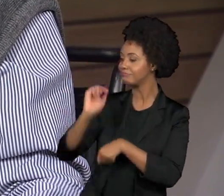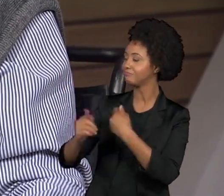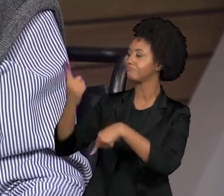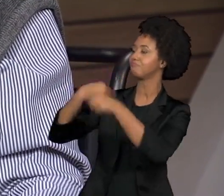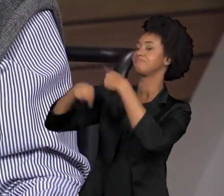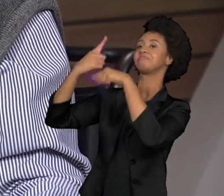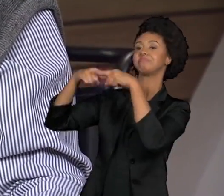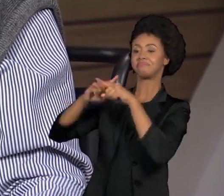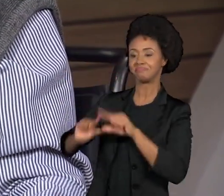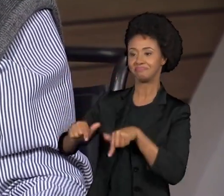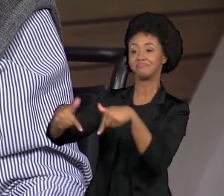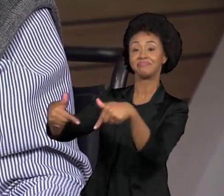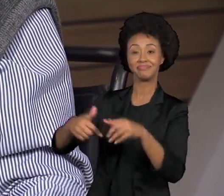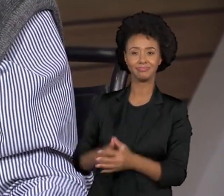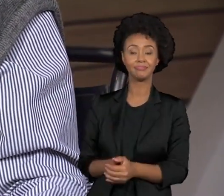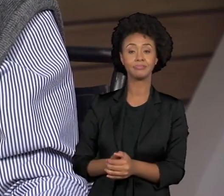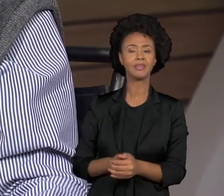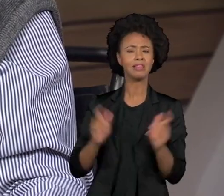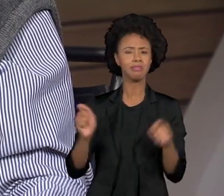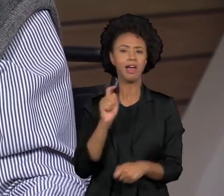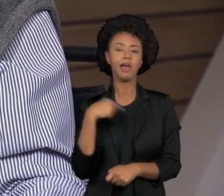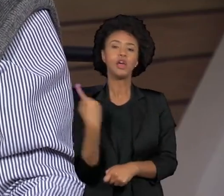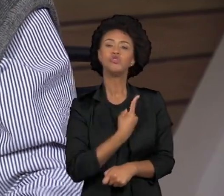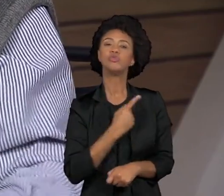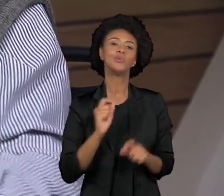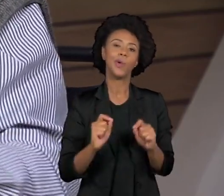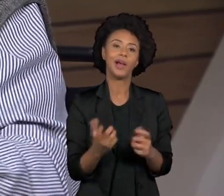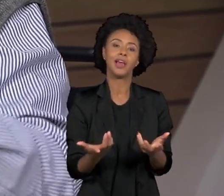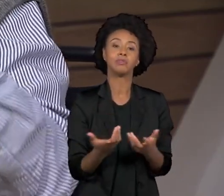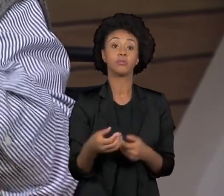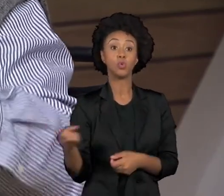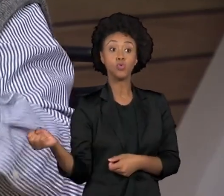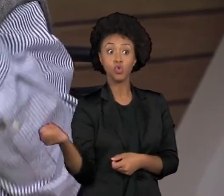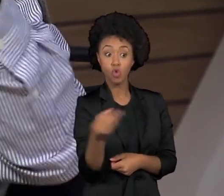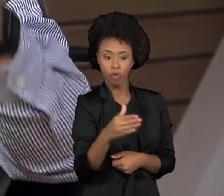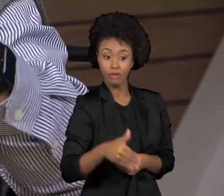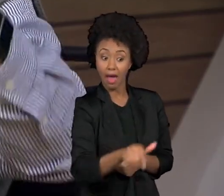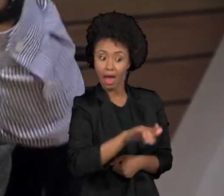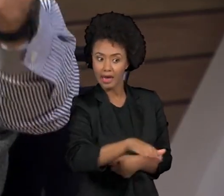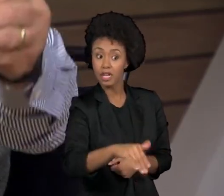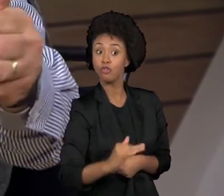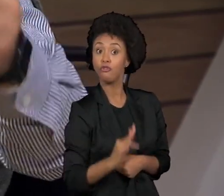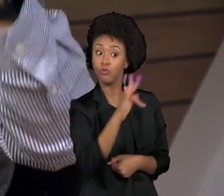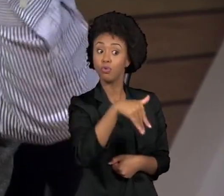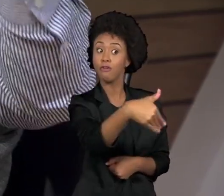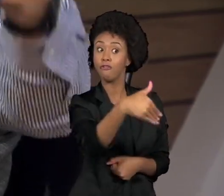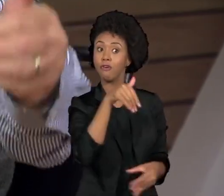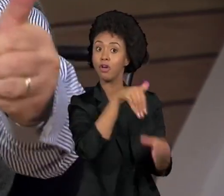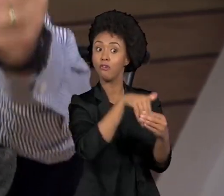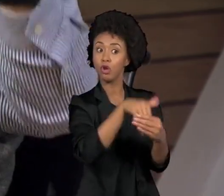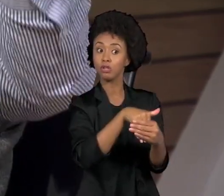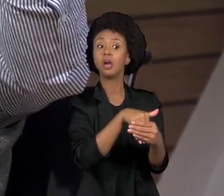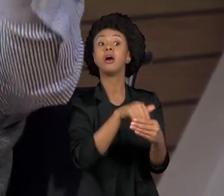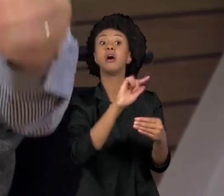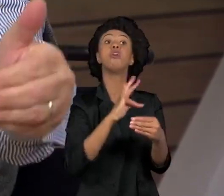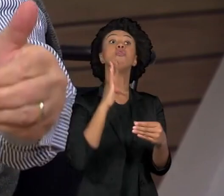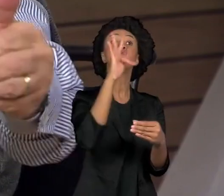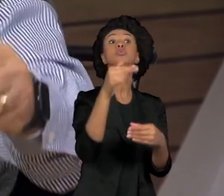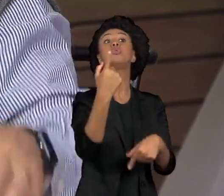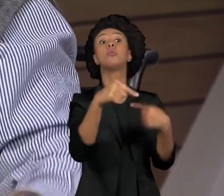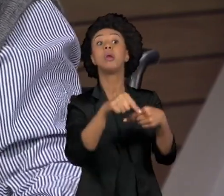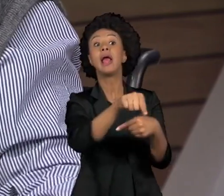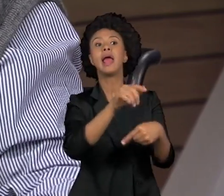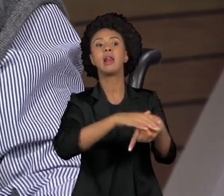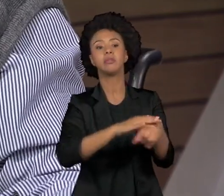mudar, para a gente ter um novo consumidor, um novo eleitor que vai votar nas pessoas que vão